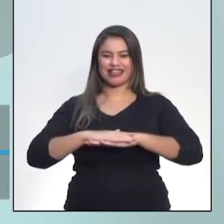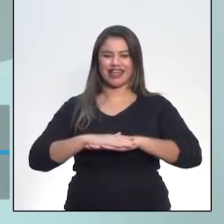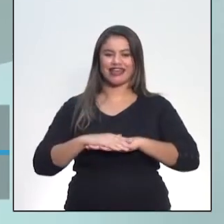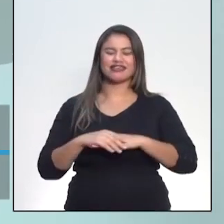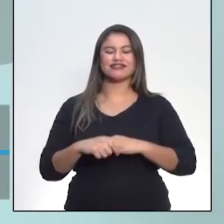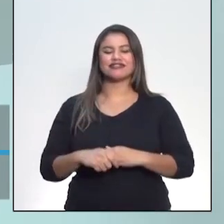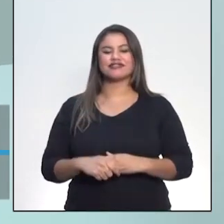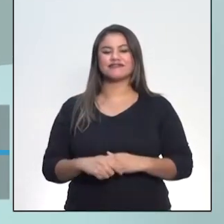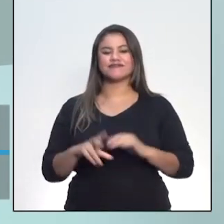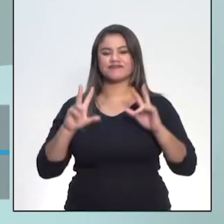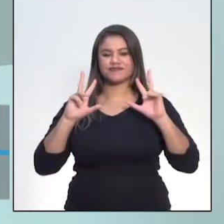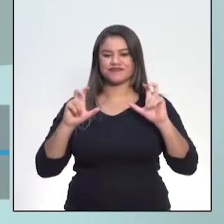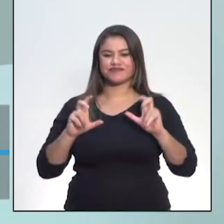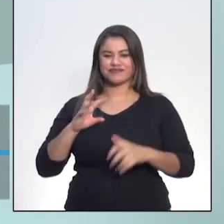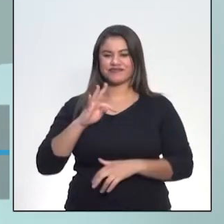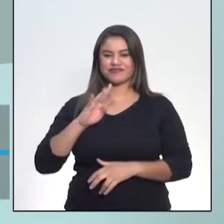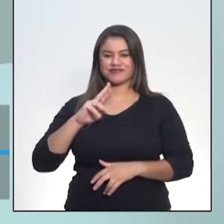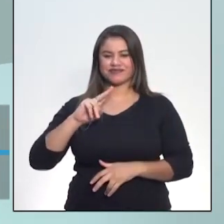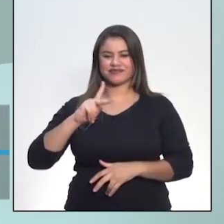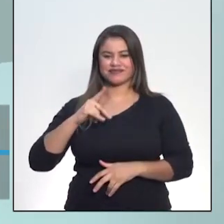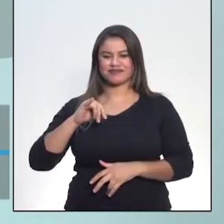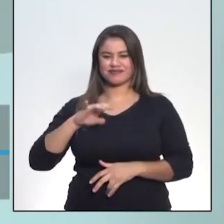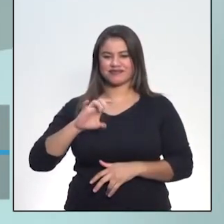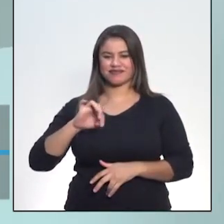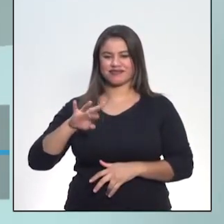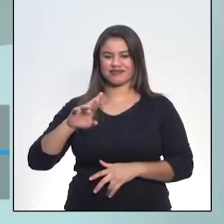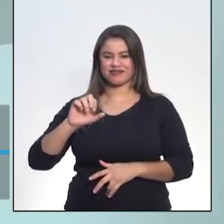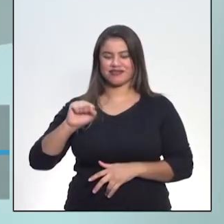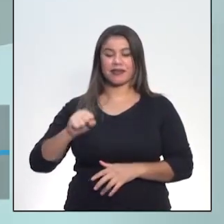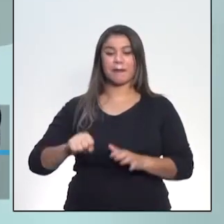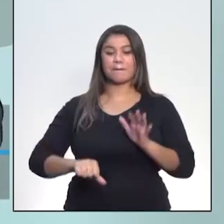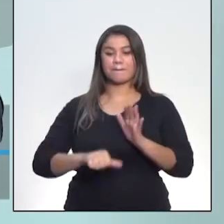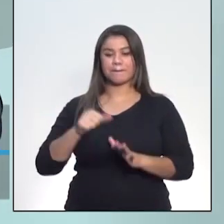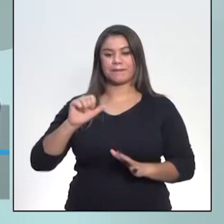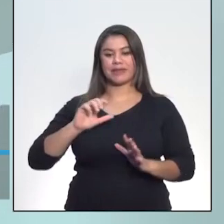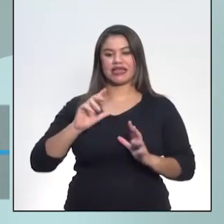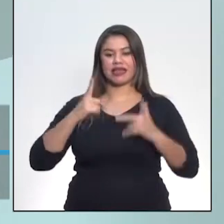O nosso tema é as trincheiras e a Primeira Guerra Mundial.